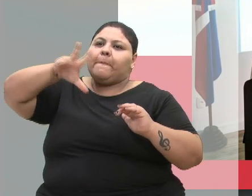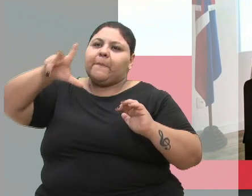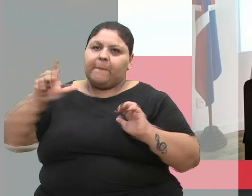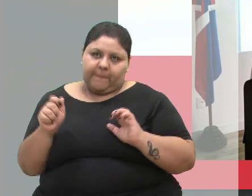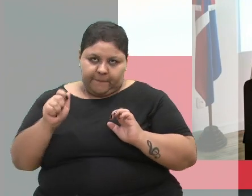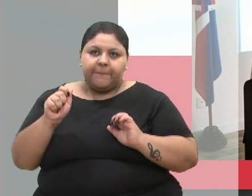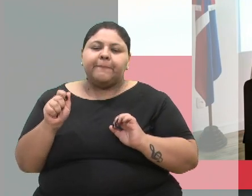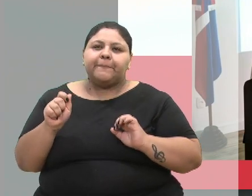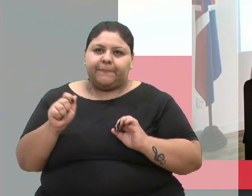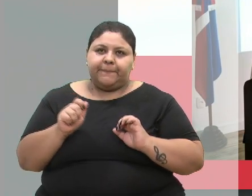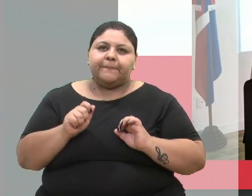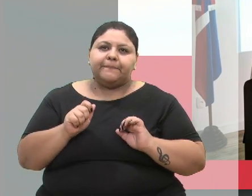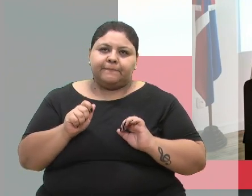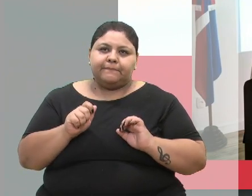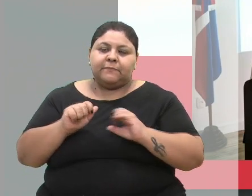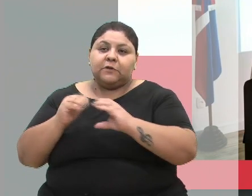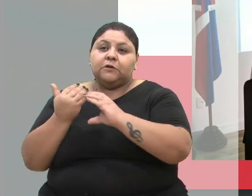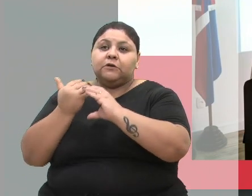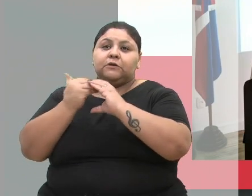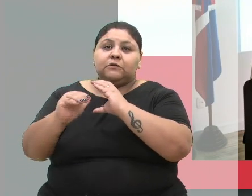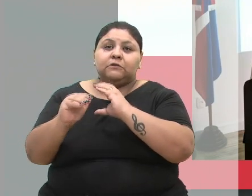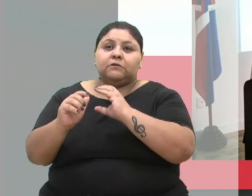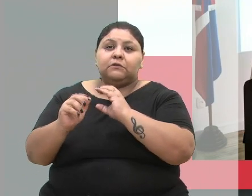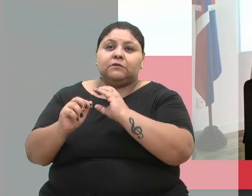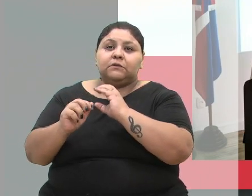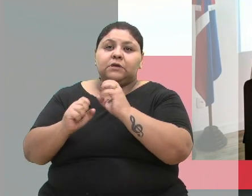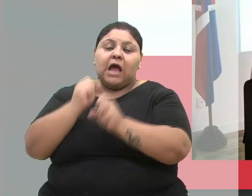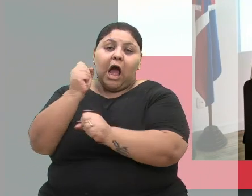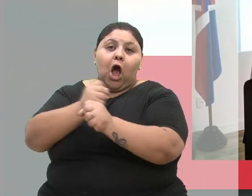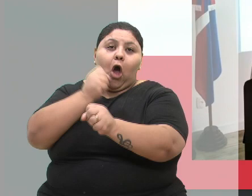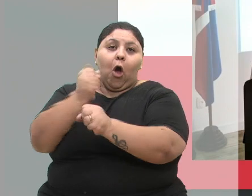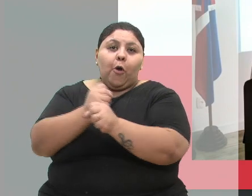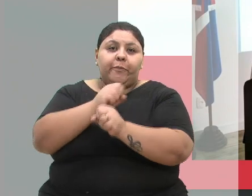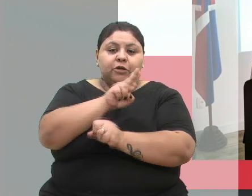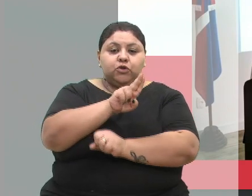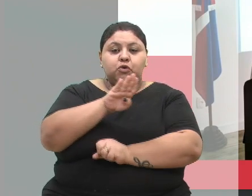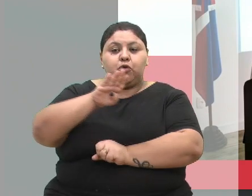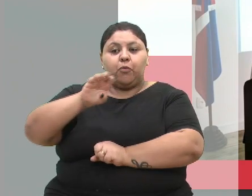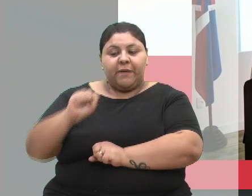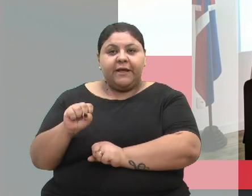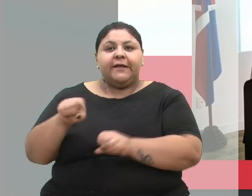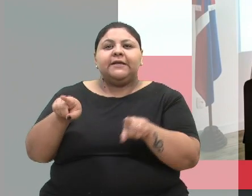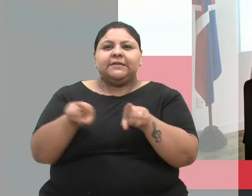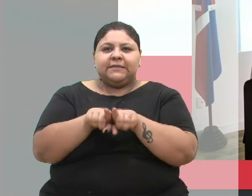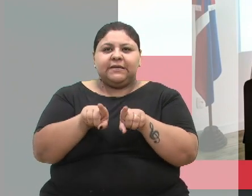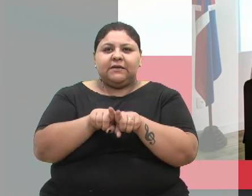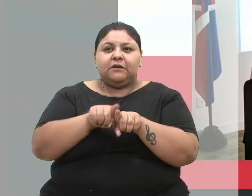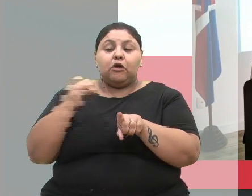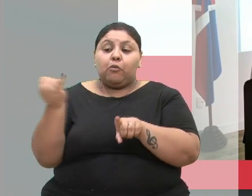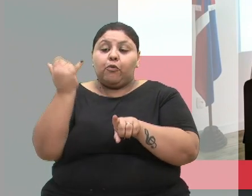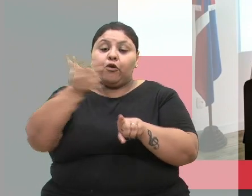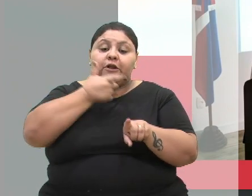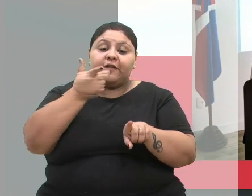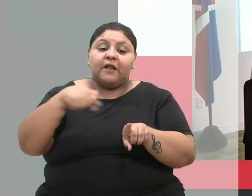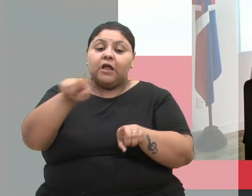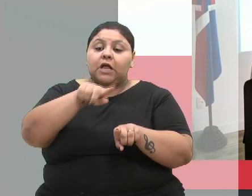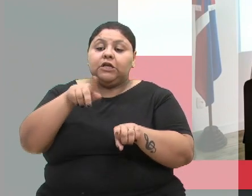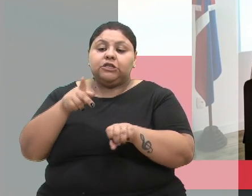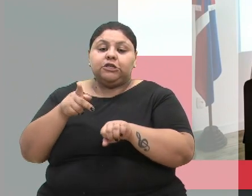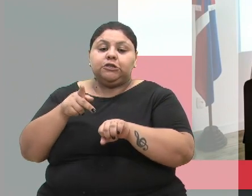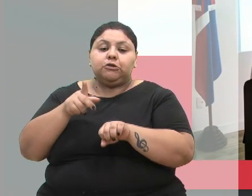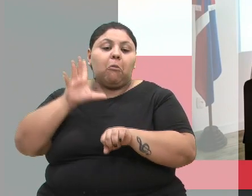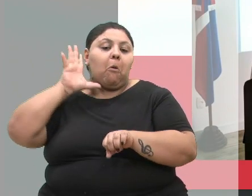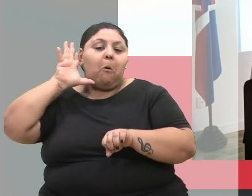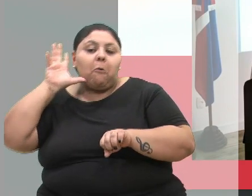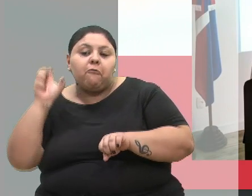5.755.000 reais, né, que é destinado a reformas de UBS. Então, a gente tem aqui, e aqui é importante dizer que a gente procurou ouvir